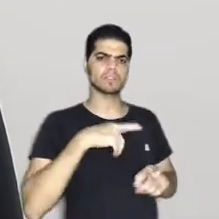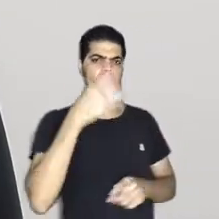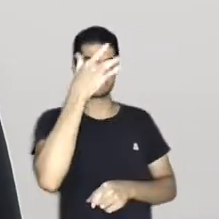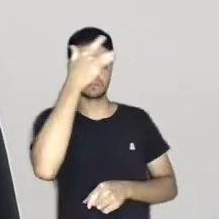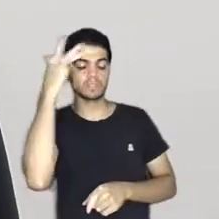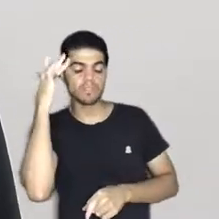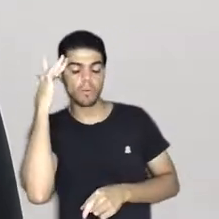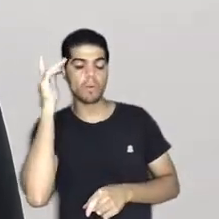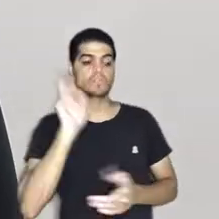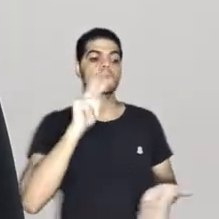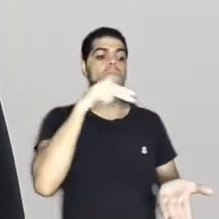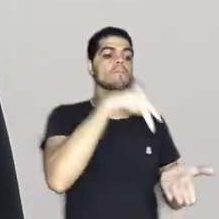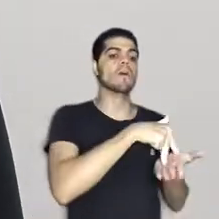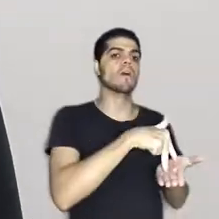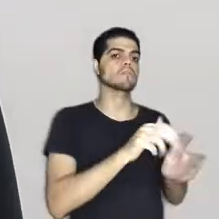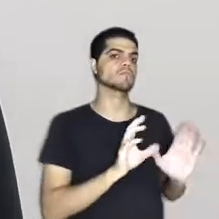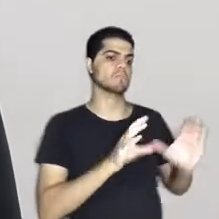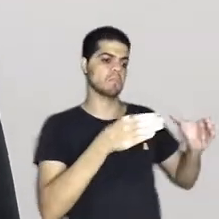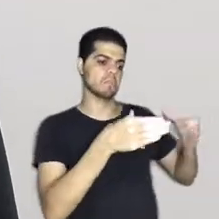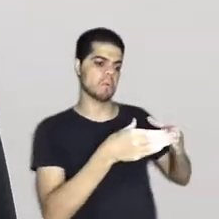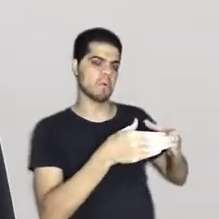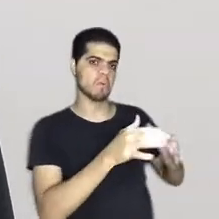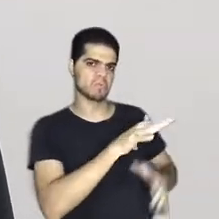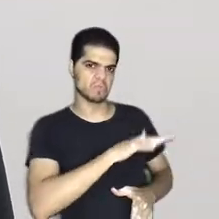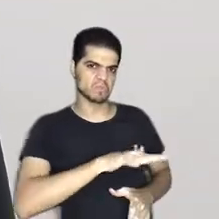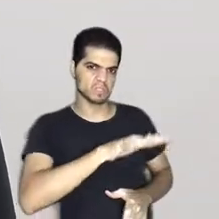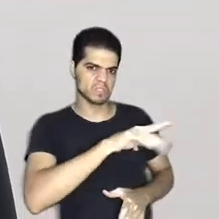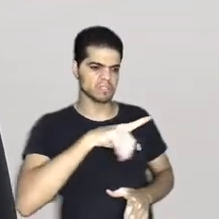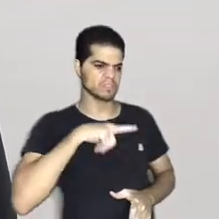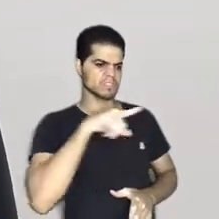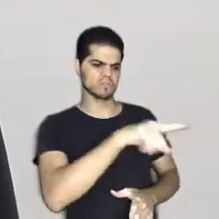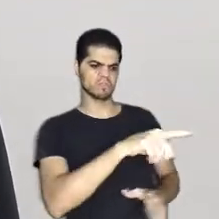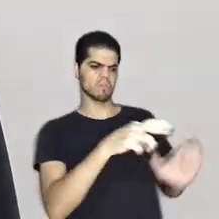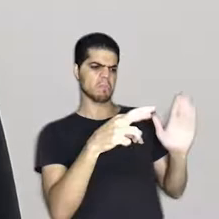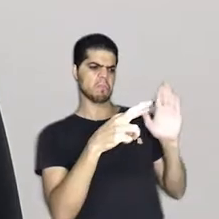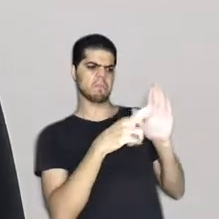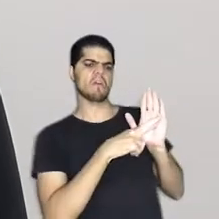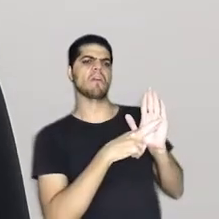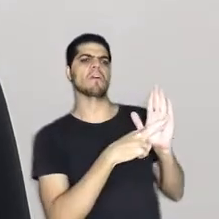desses atores, não porque a maçonaria tenha exercido um papel